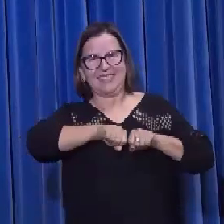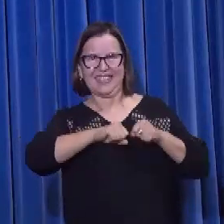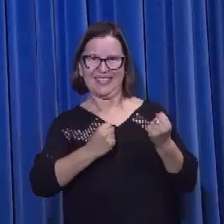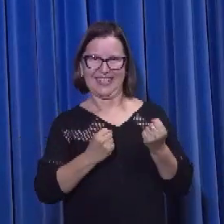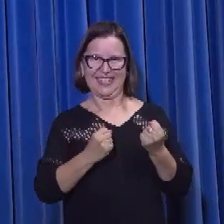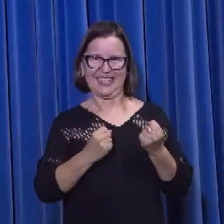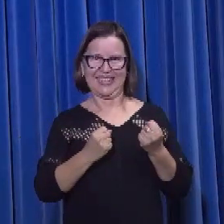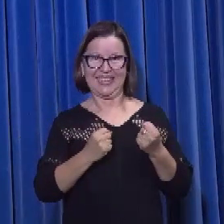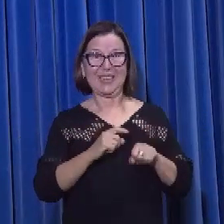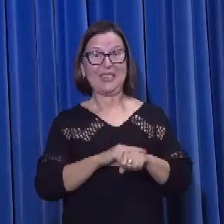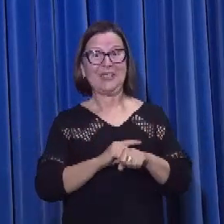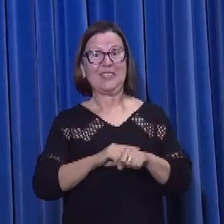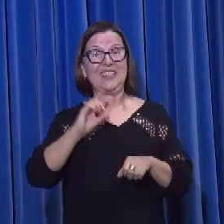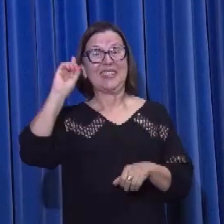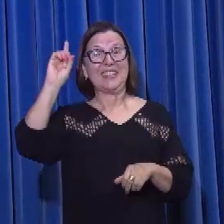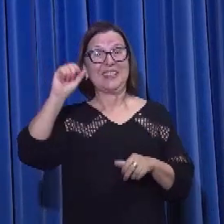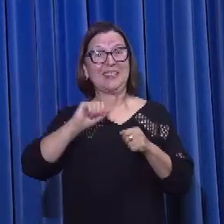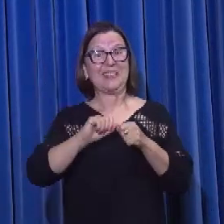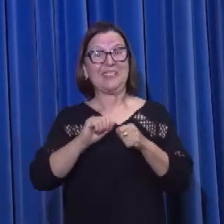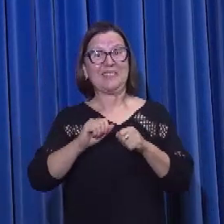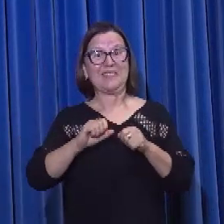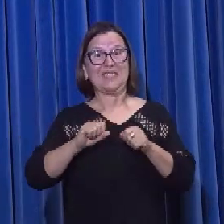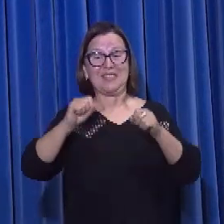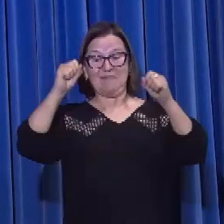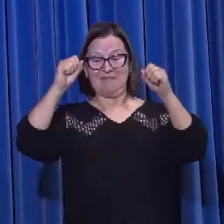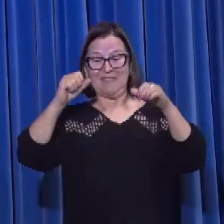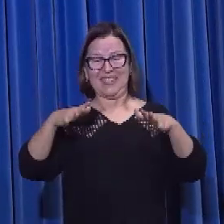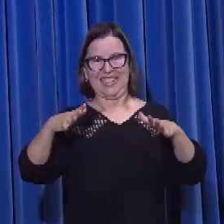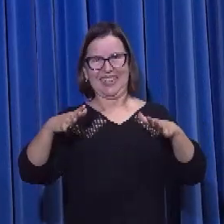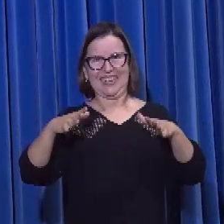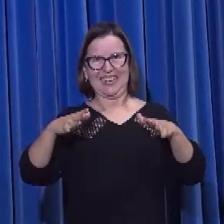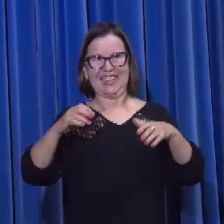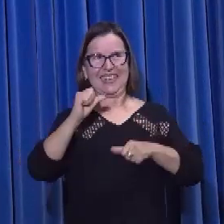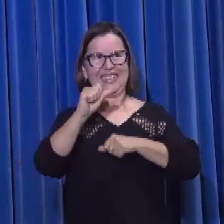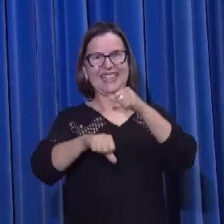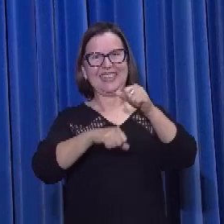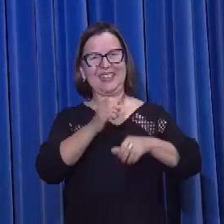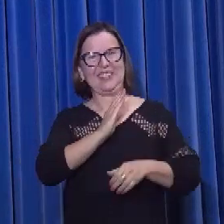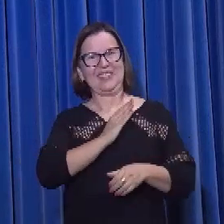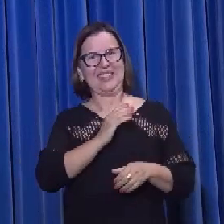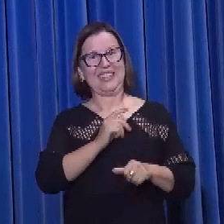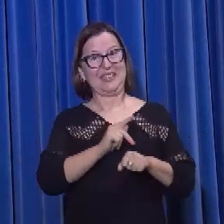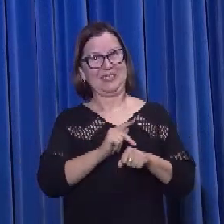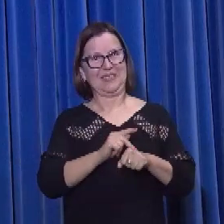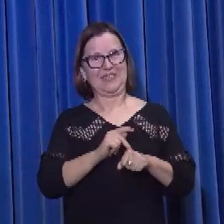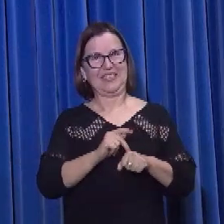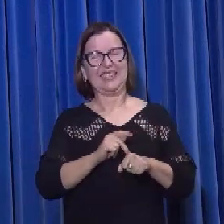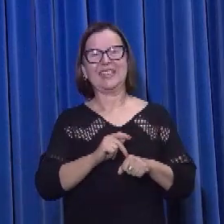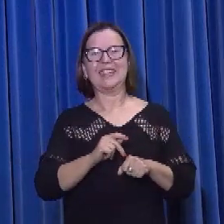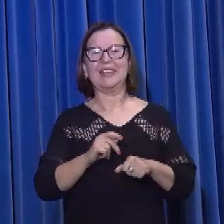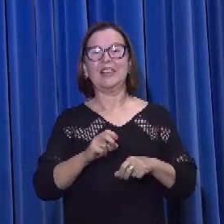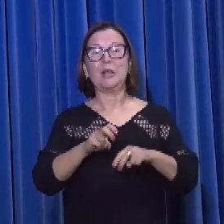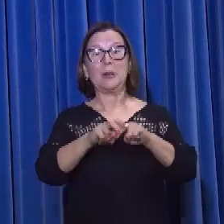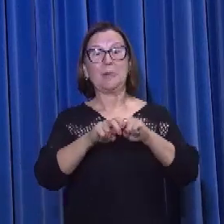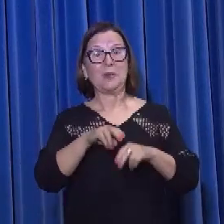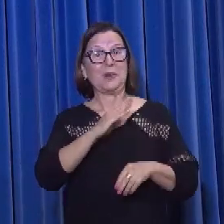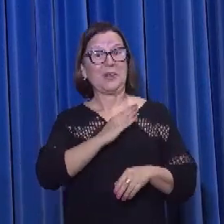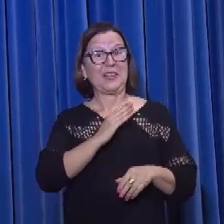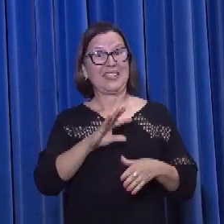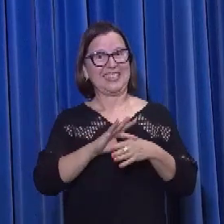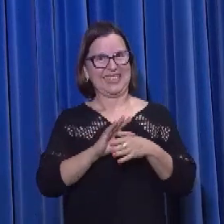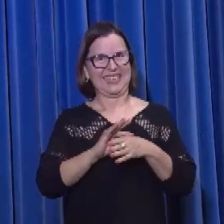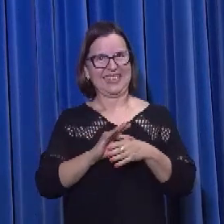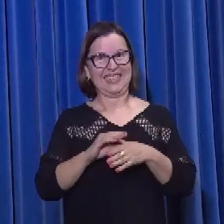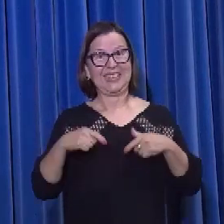quando Deus opera um milagre de troca do coração de pedra por um coração de carne e coloca no homem um